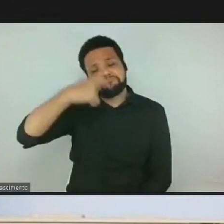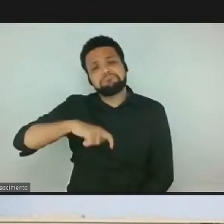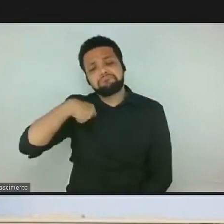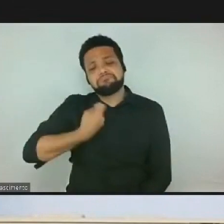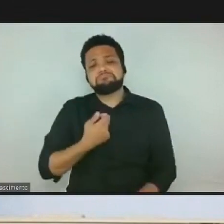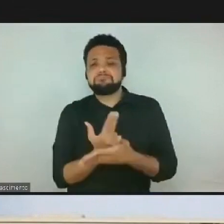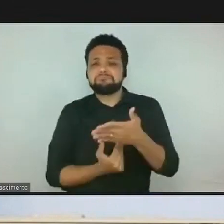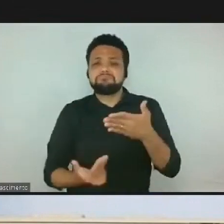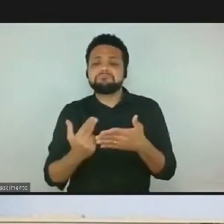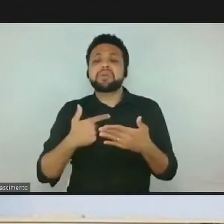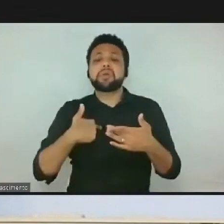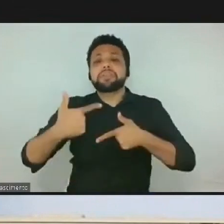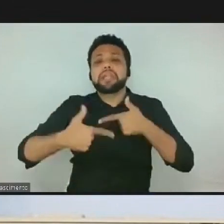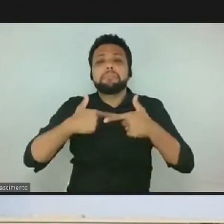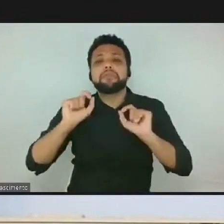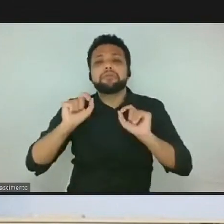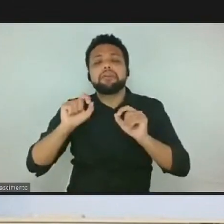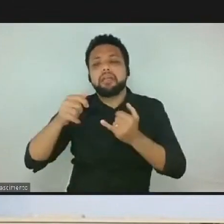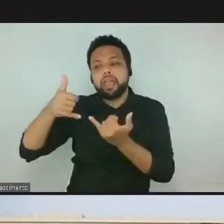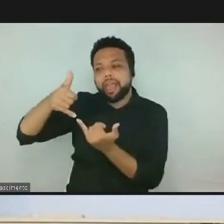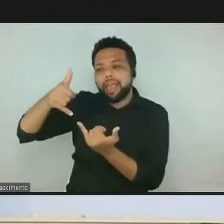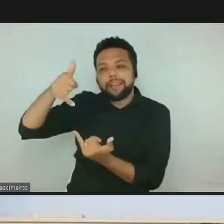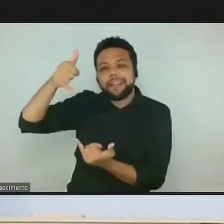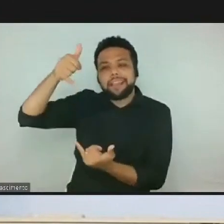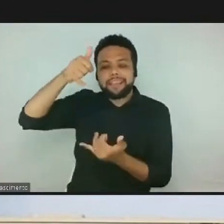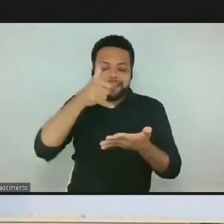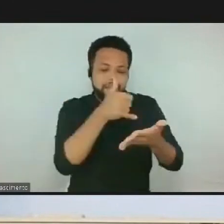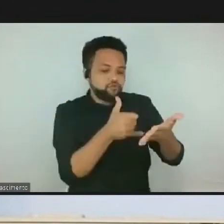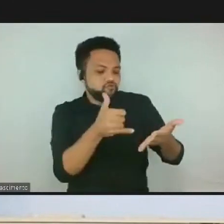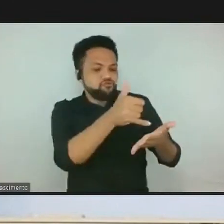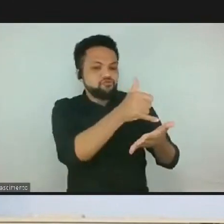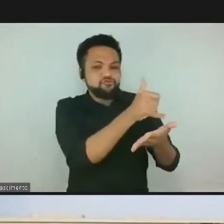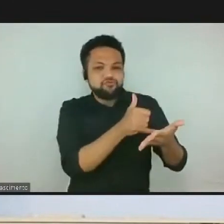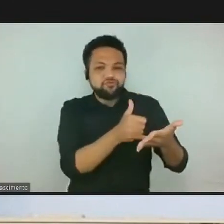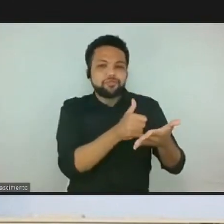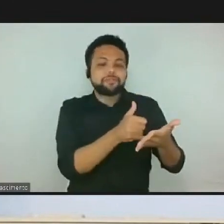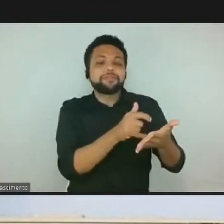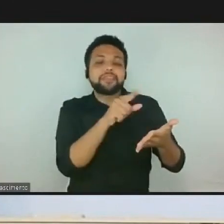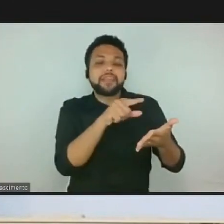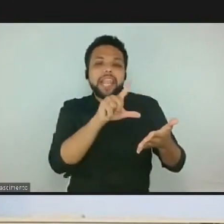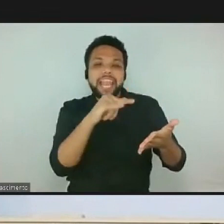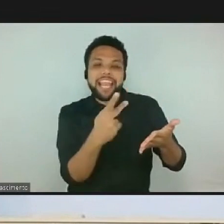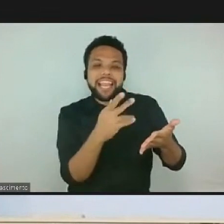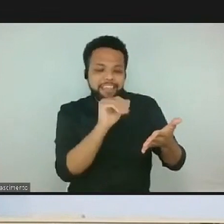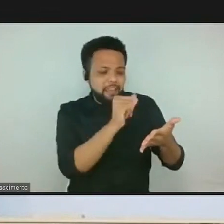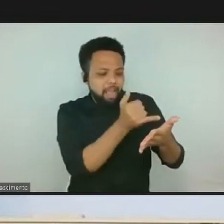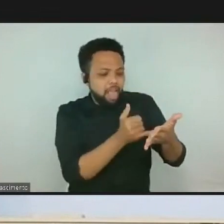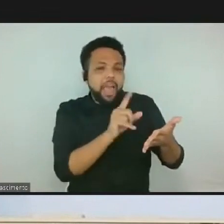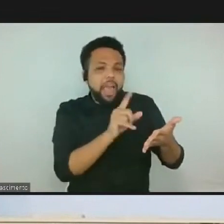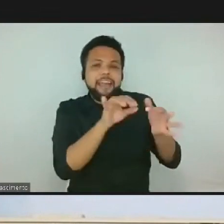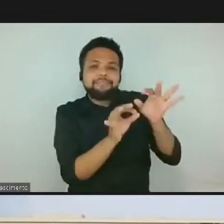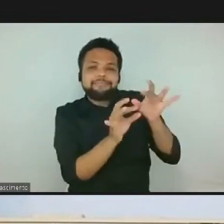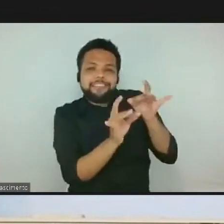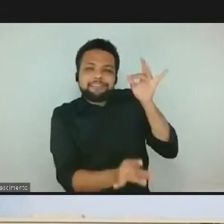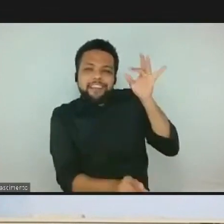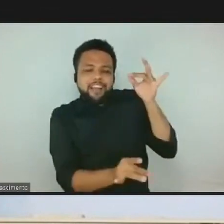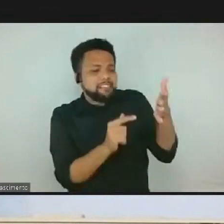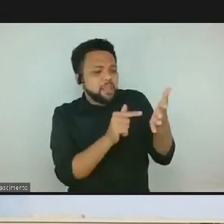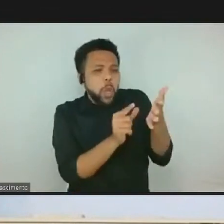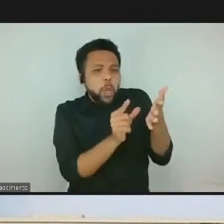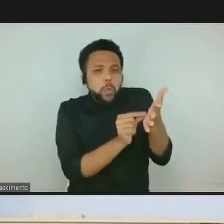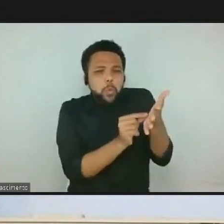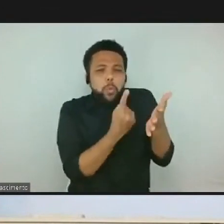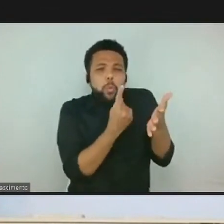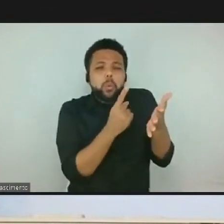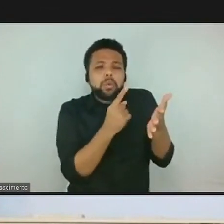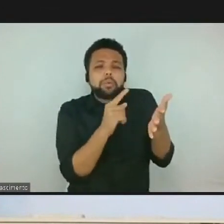a linha. A linha é o detalhe que forma uma imagem. Ele não é o elemento mínimo, ele não é um